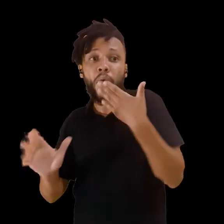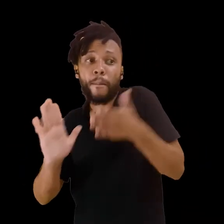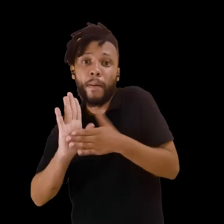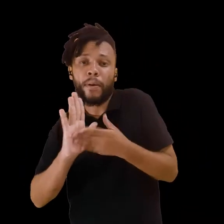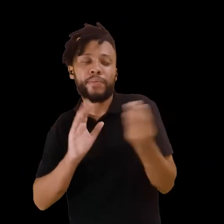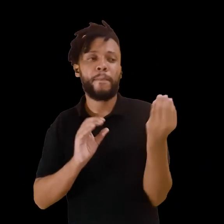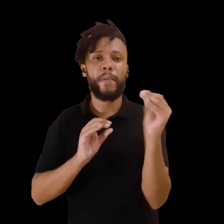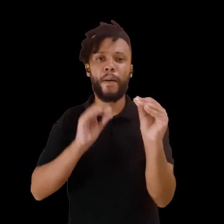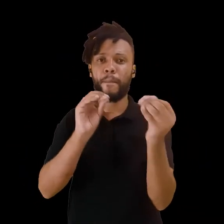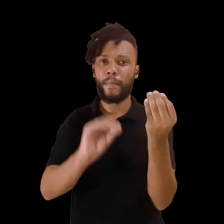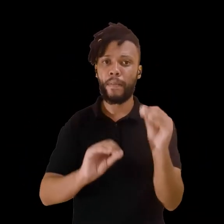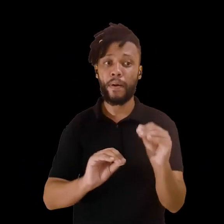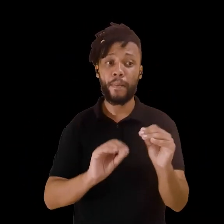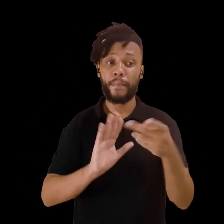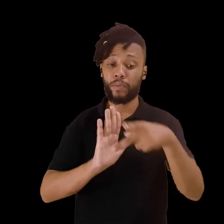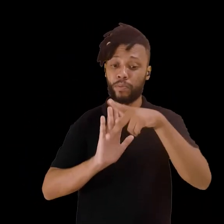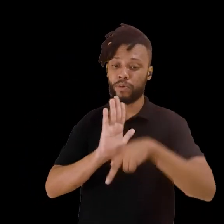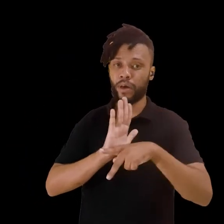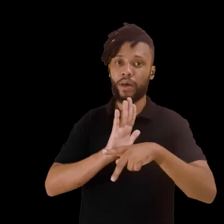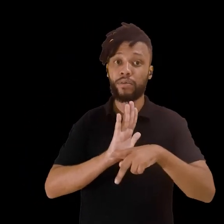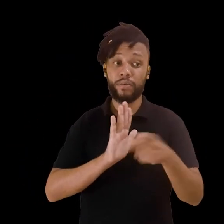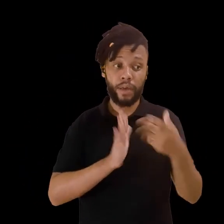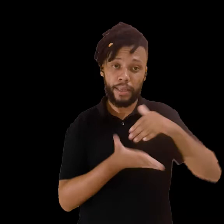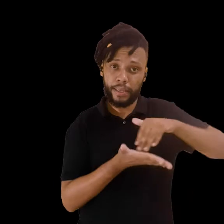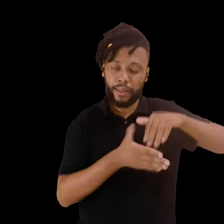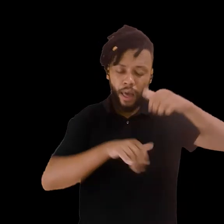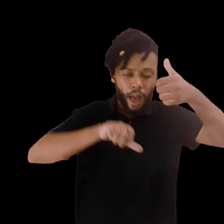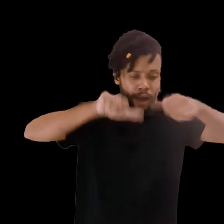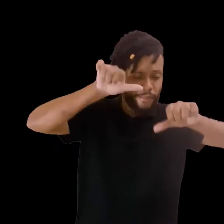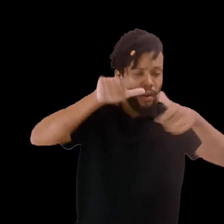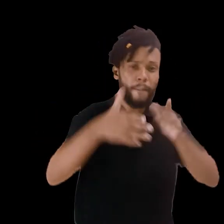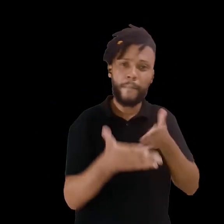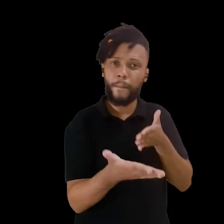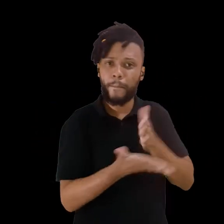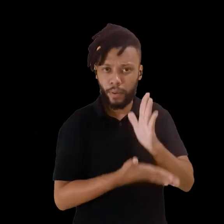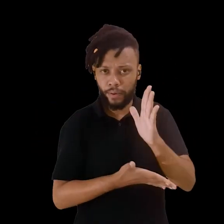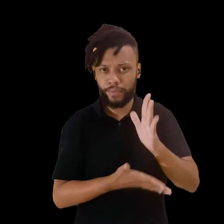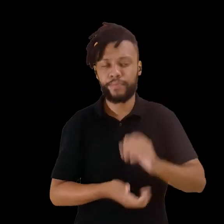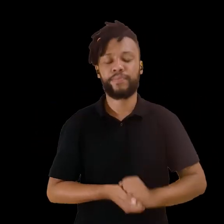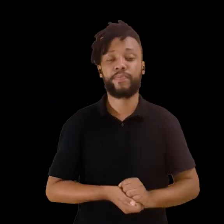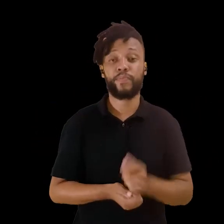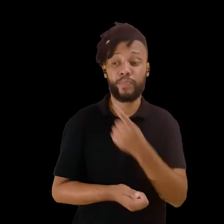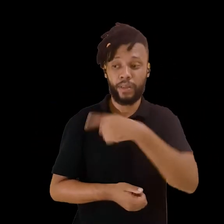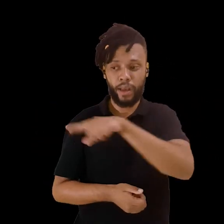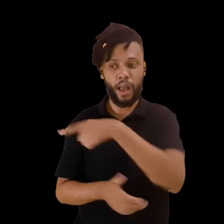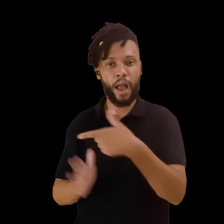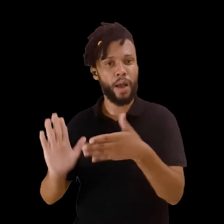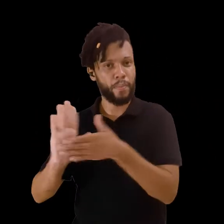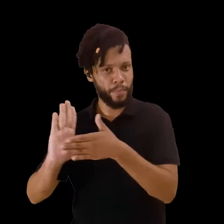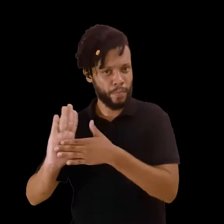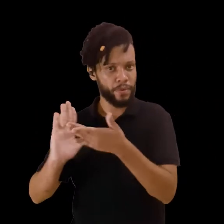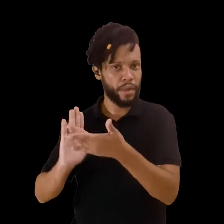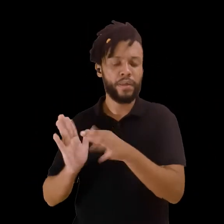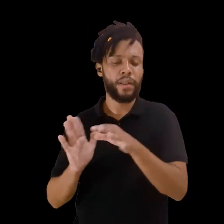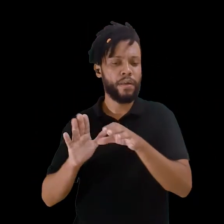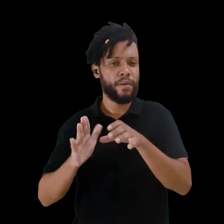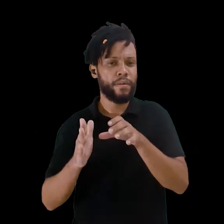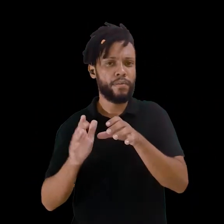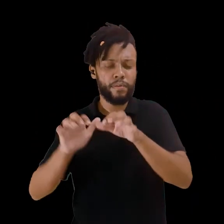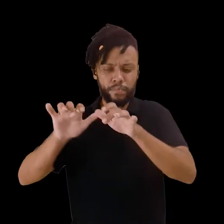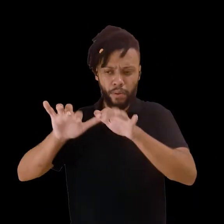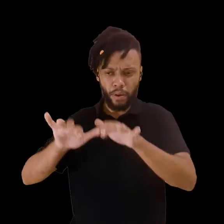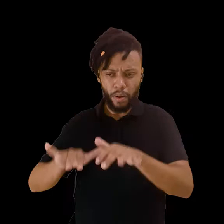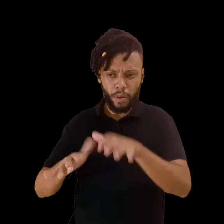propostas para que se tornem projetos aprovados pela Secretaria. As proponentes, elas efetuam os seus